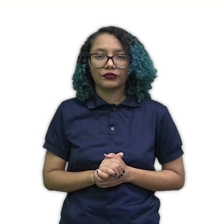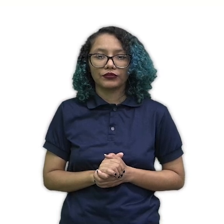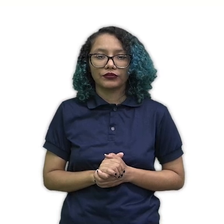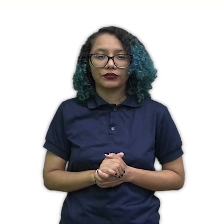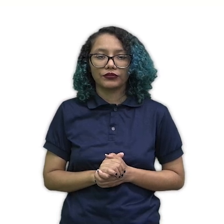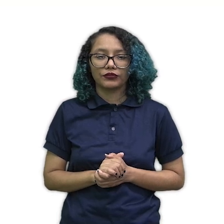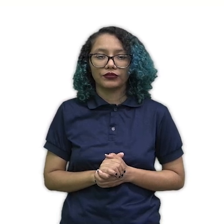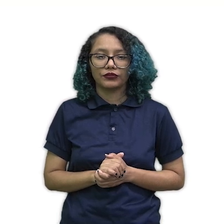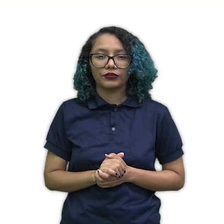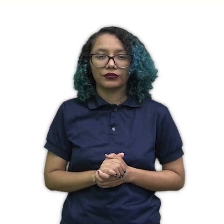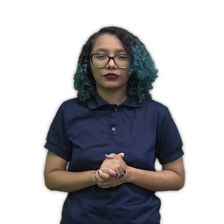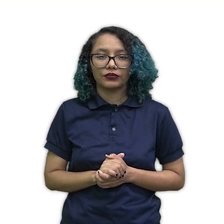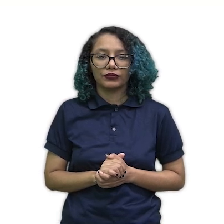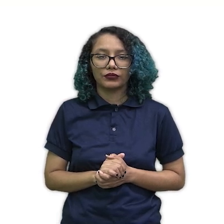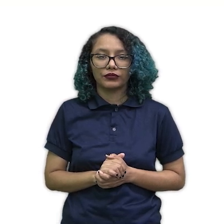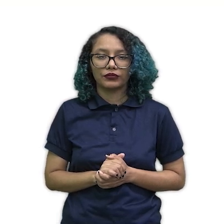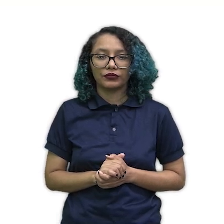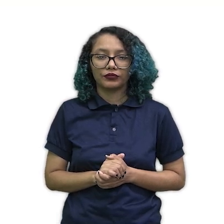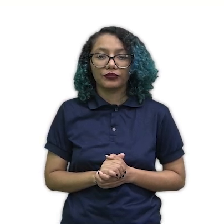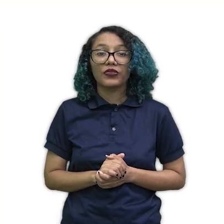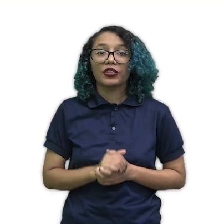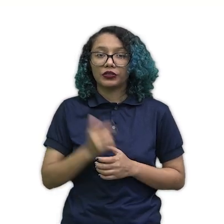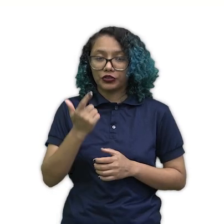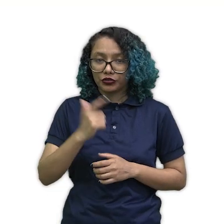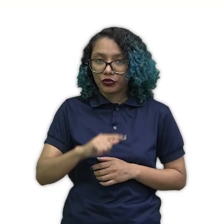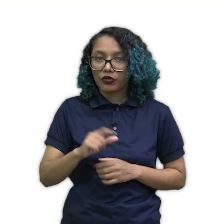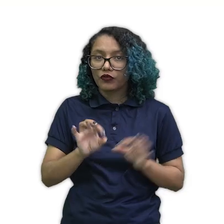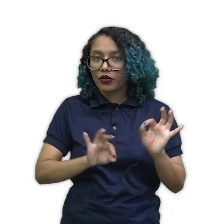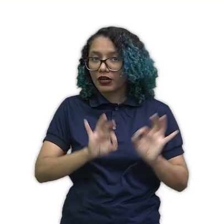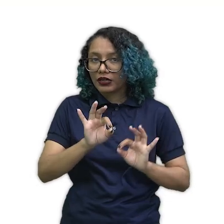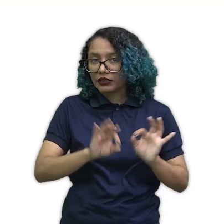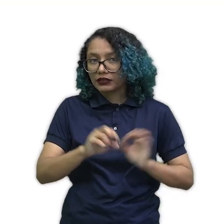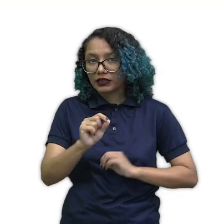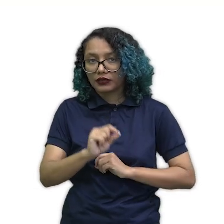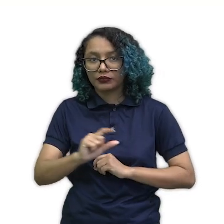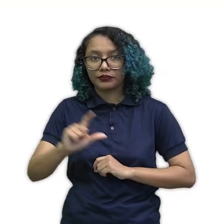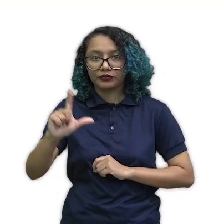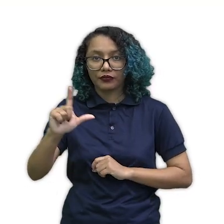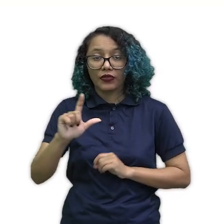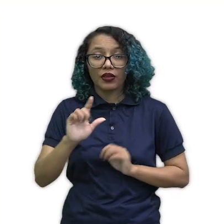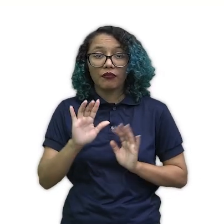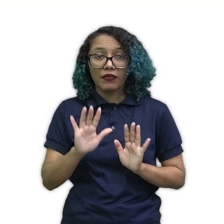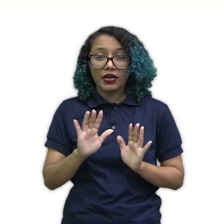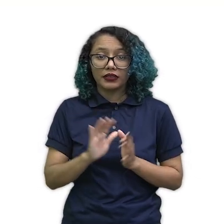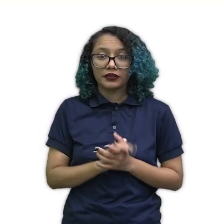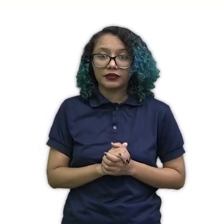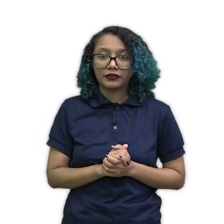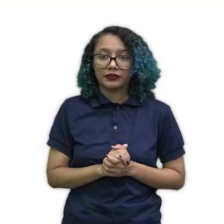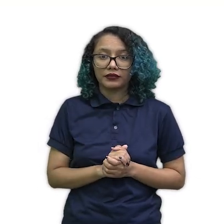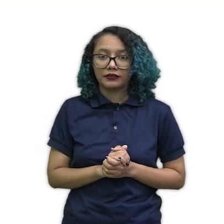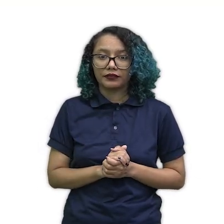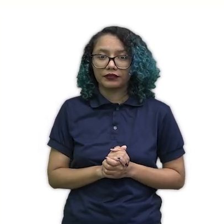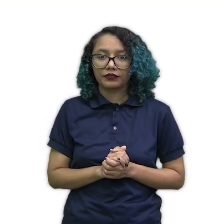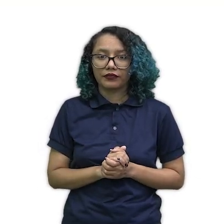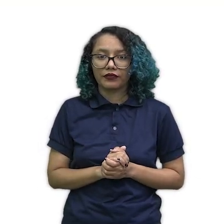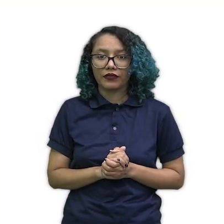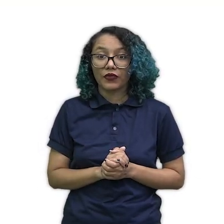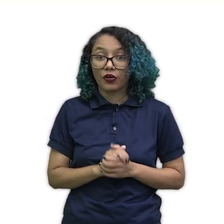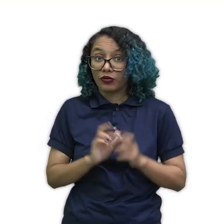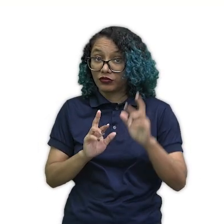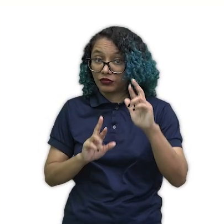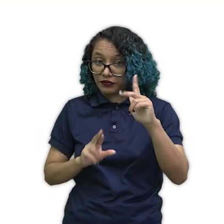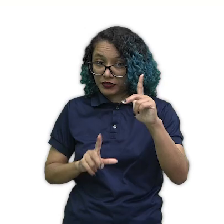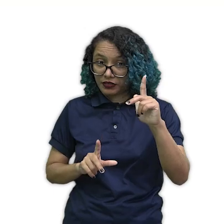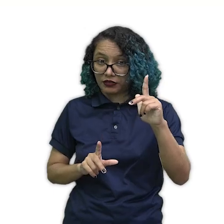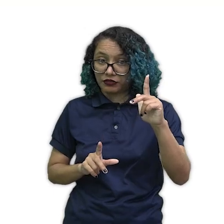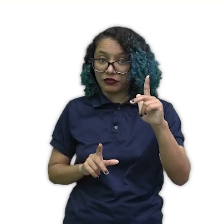você tem aí os números em ordem crescente. Só que agora, diferente do conjunto lá de